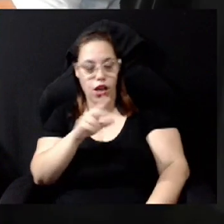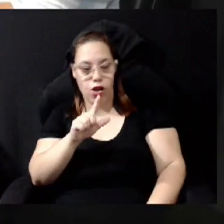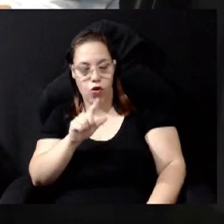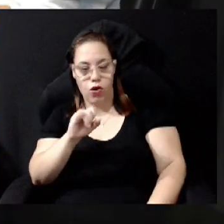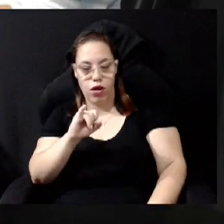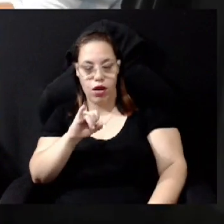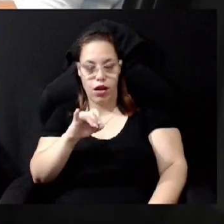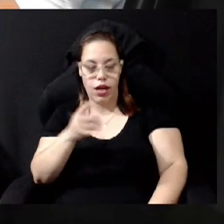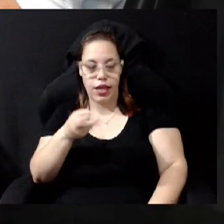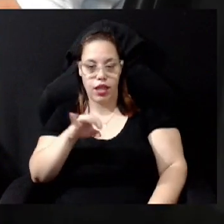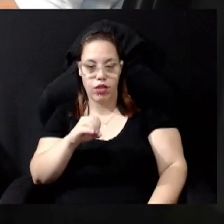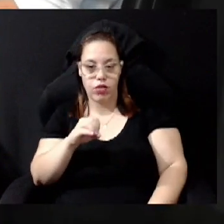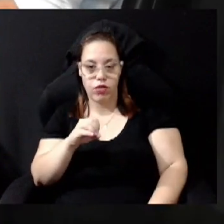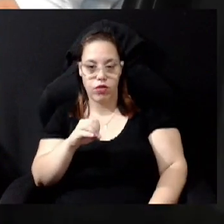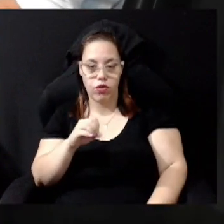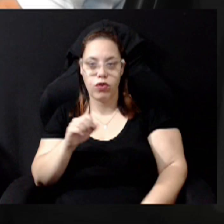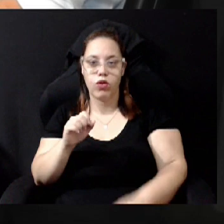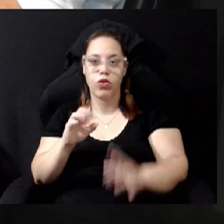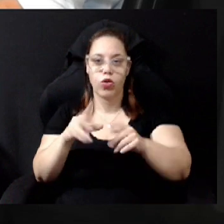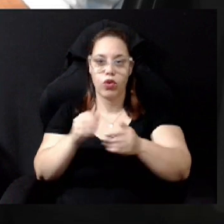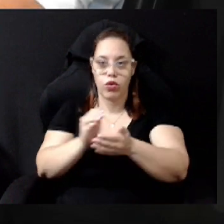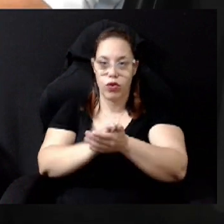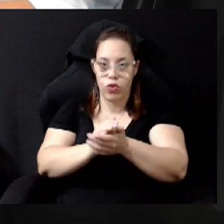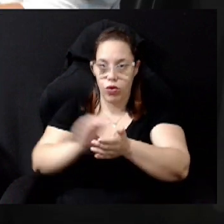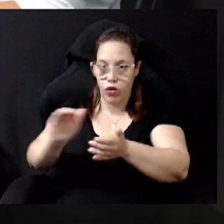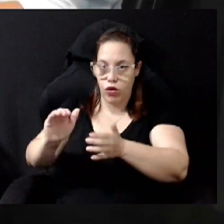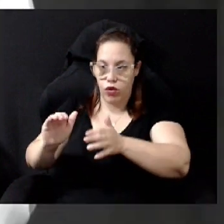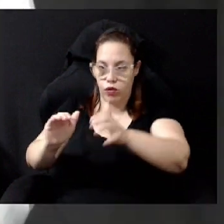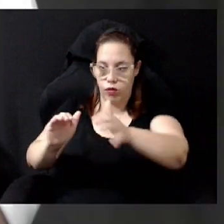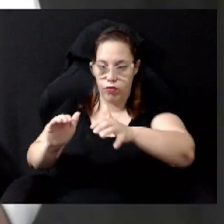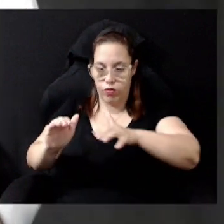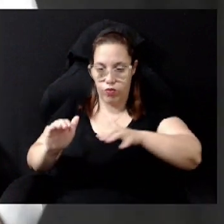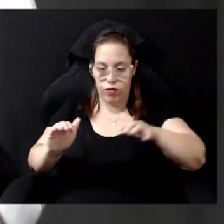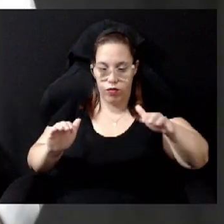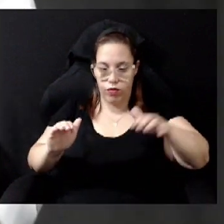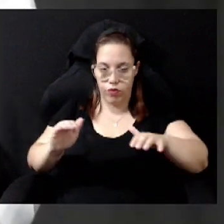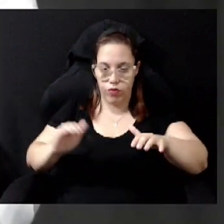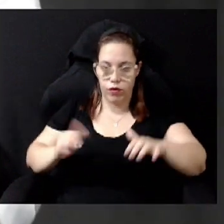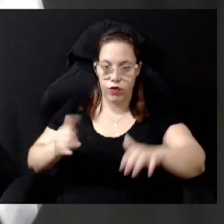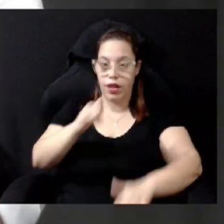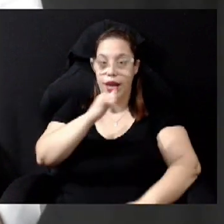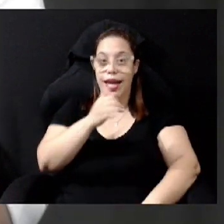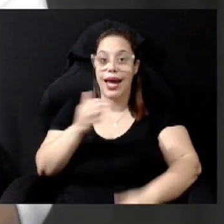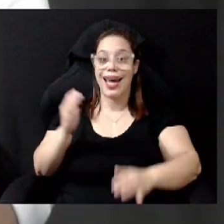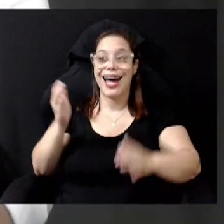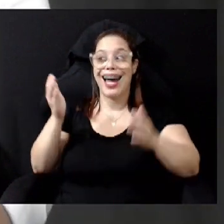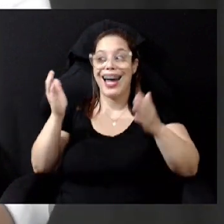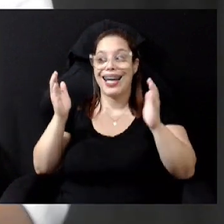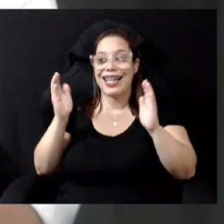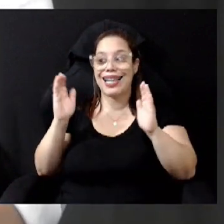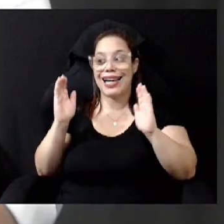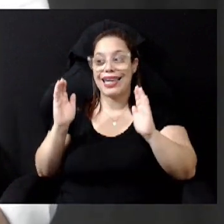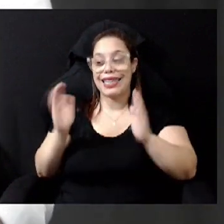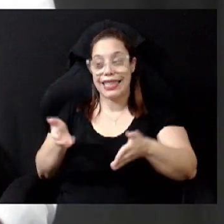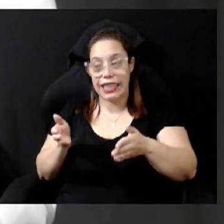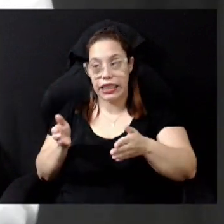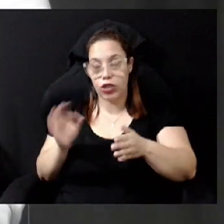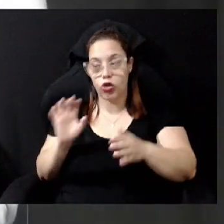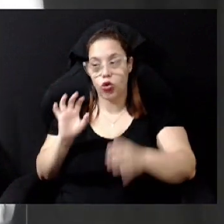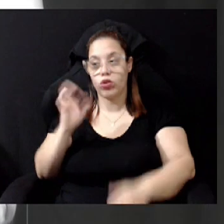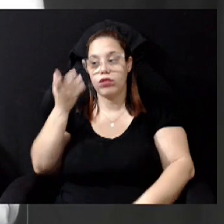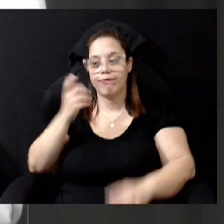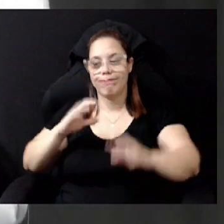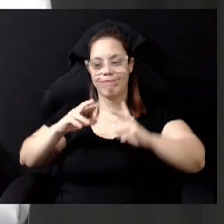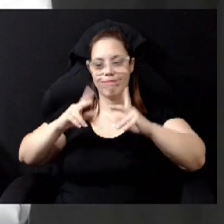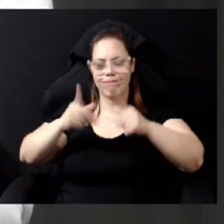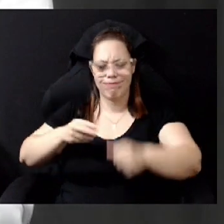Então, toda a desapropriação do aeroporto de Viracopos, ela está em andamento, ela está acontecendo. Só que todo aquele processo antigo,